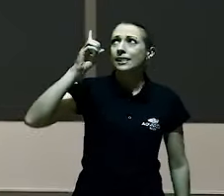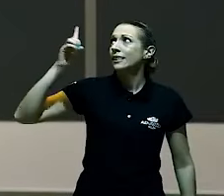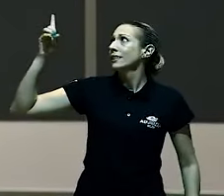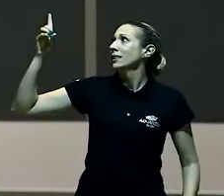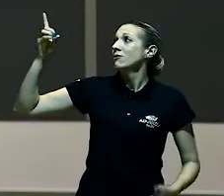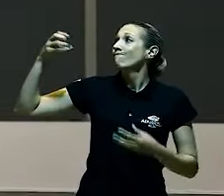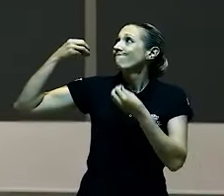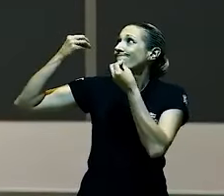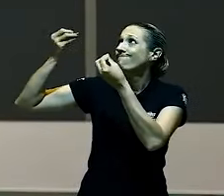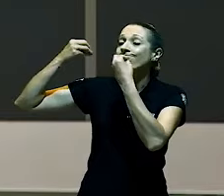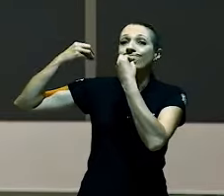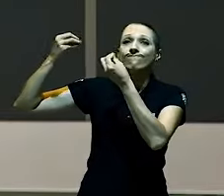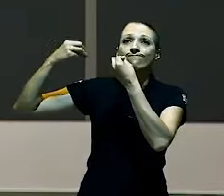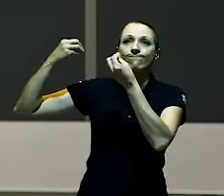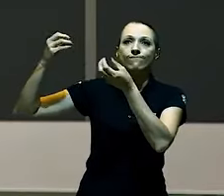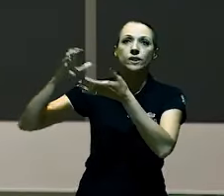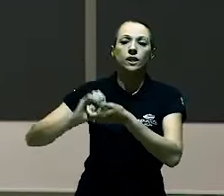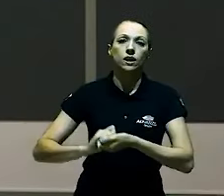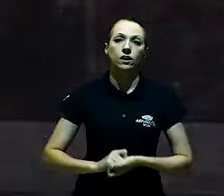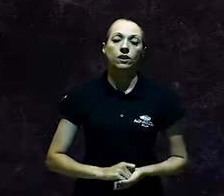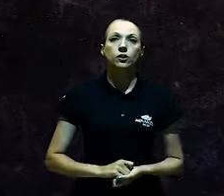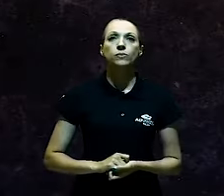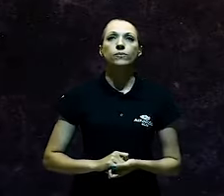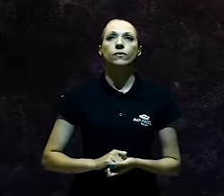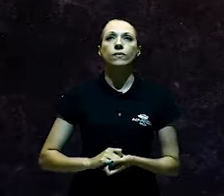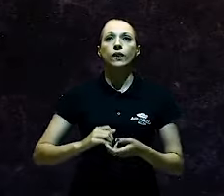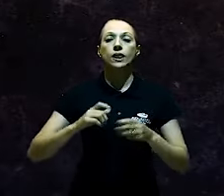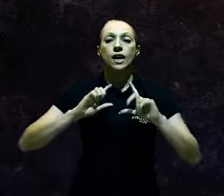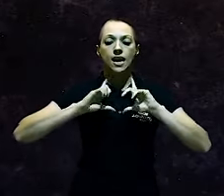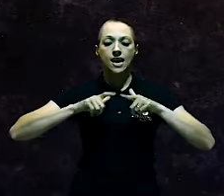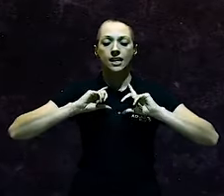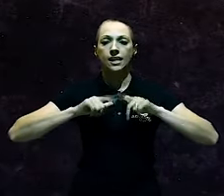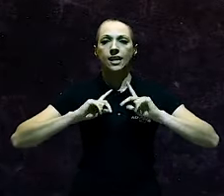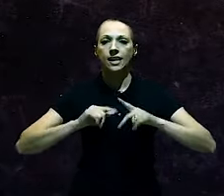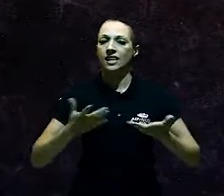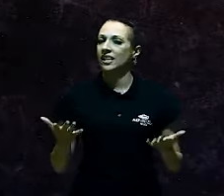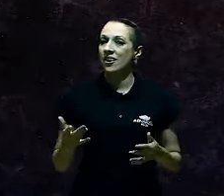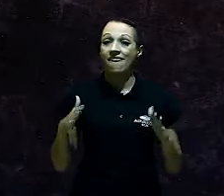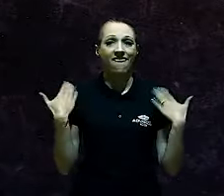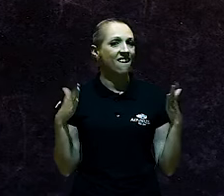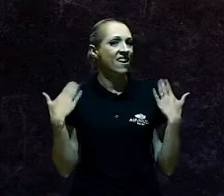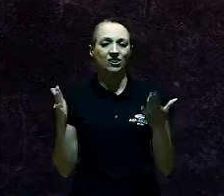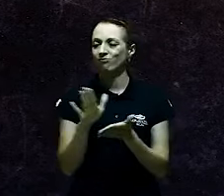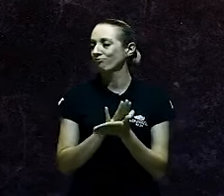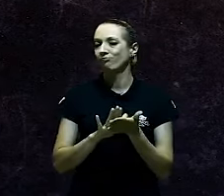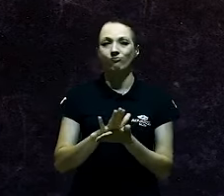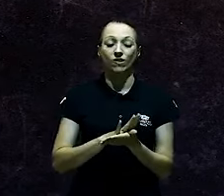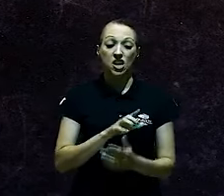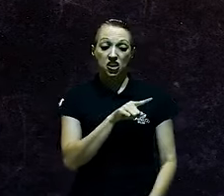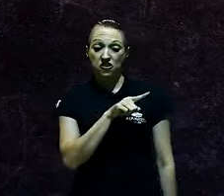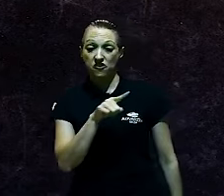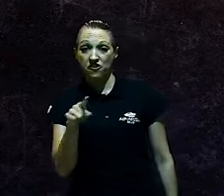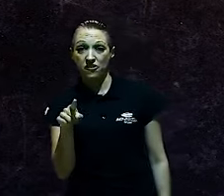Israel: não se alegre, Israel, nem exulte como os outros povos, porque você se prostituiu, você